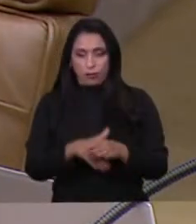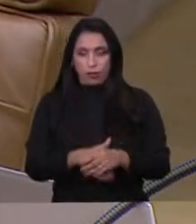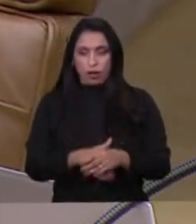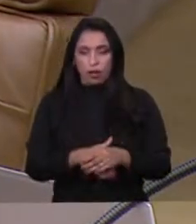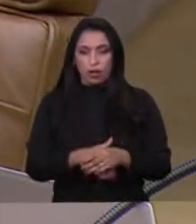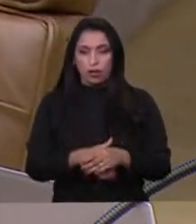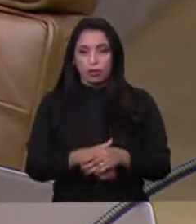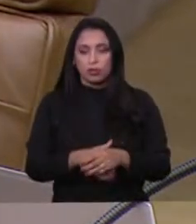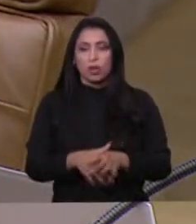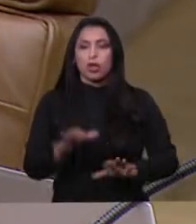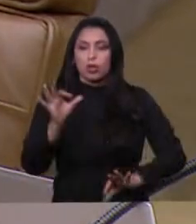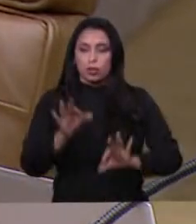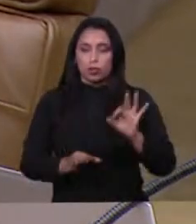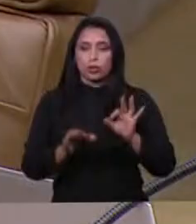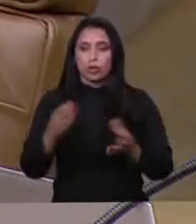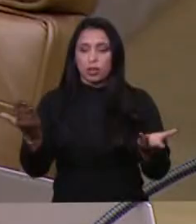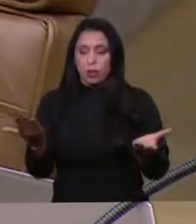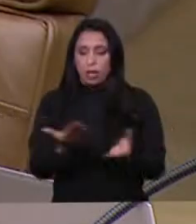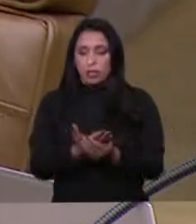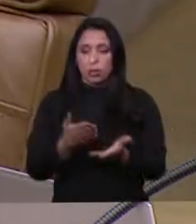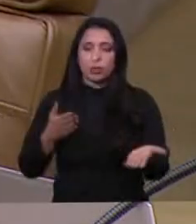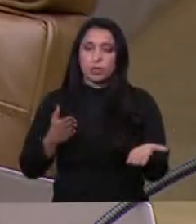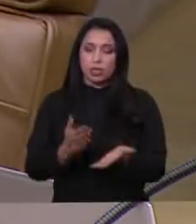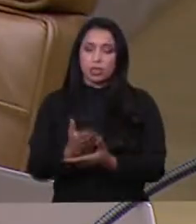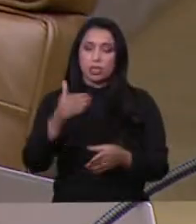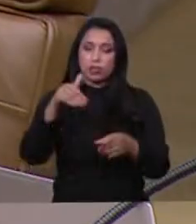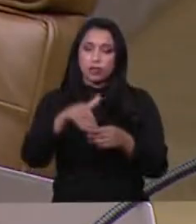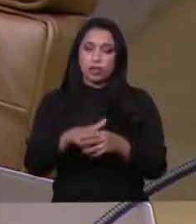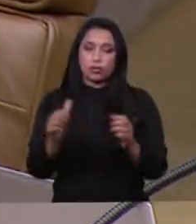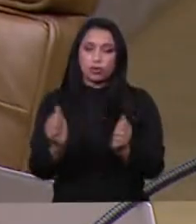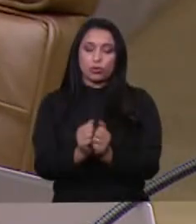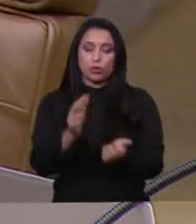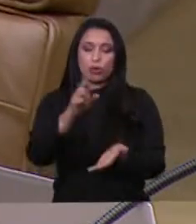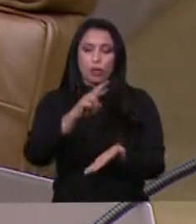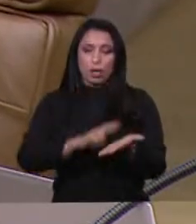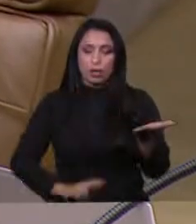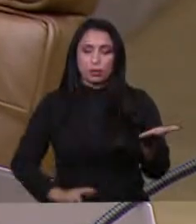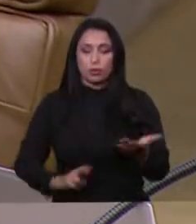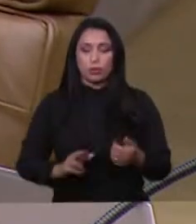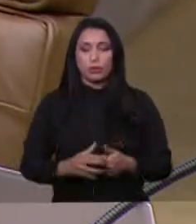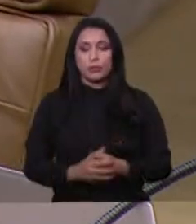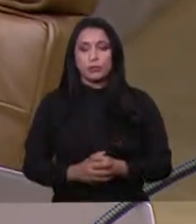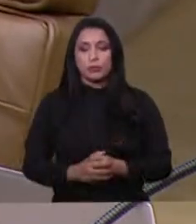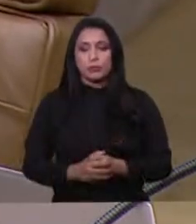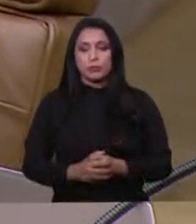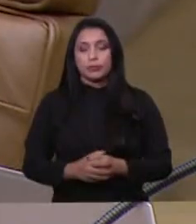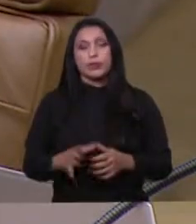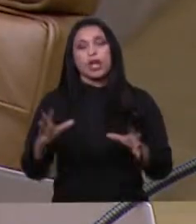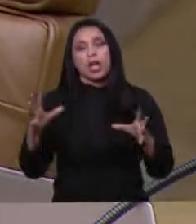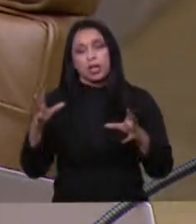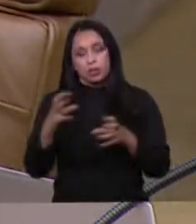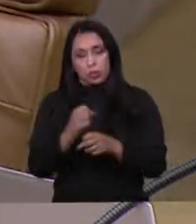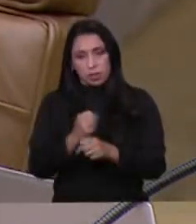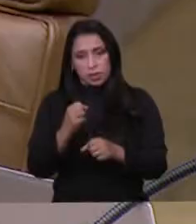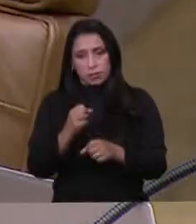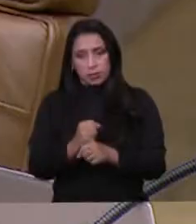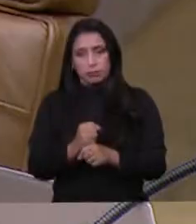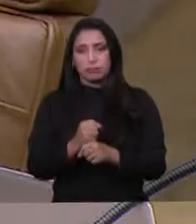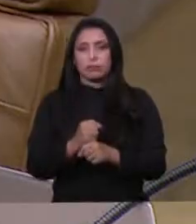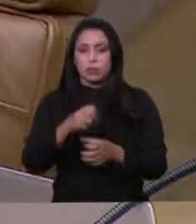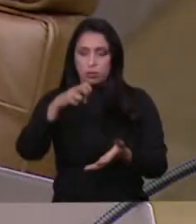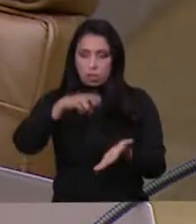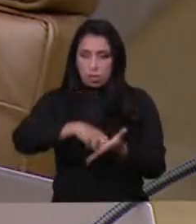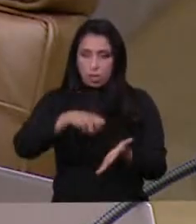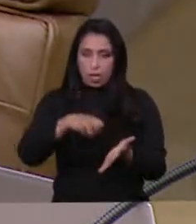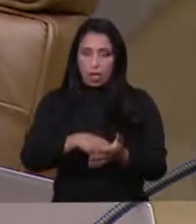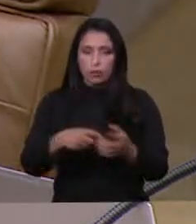estou julgando procedente a ação acompanhando o ministro relator, pormenorizando a dosimetria, também meu voto, que coincide